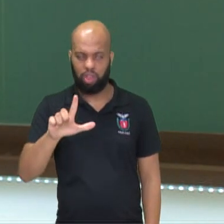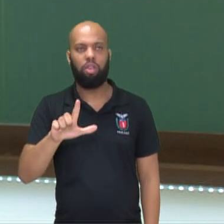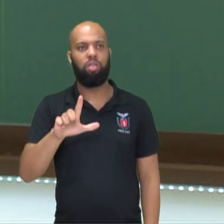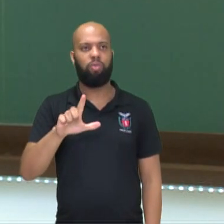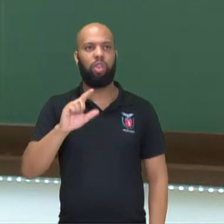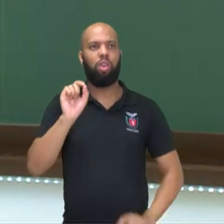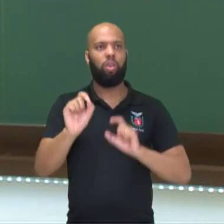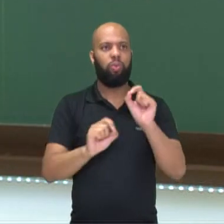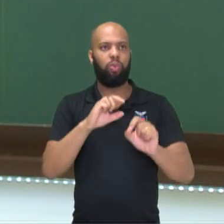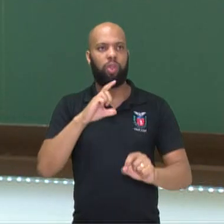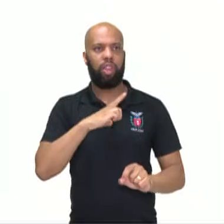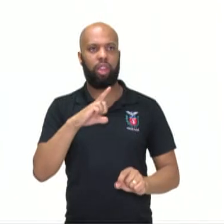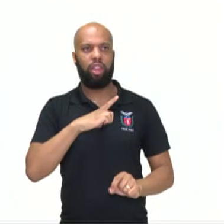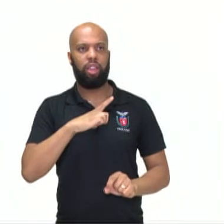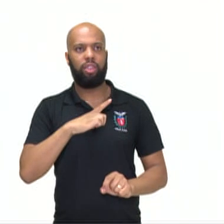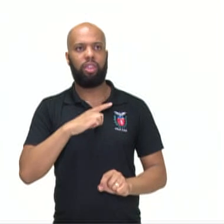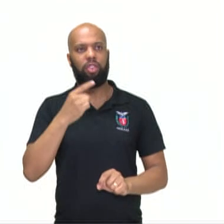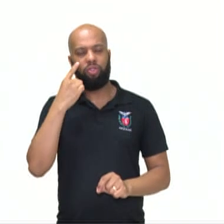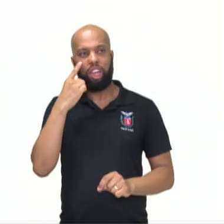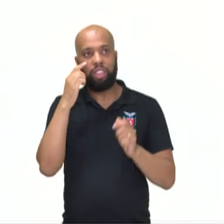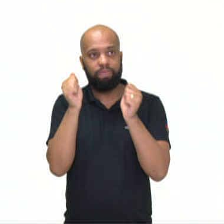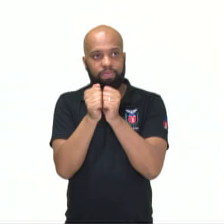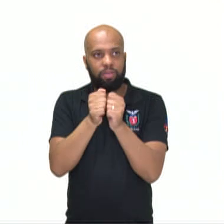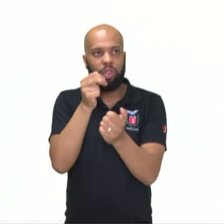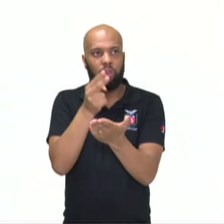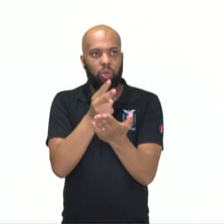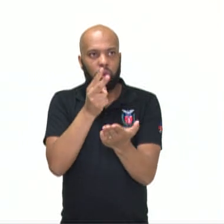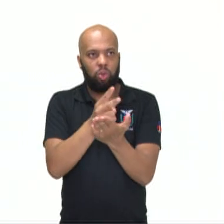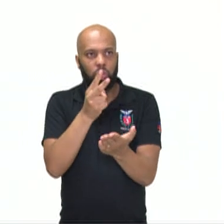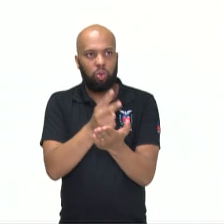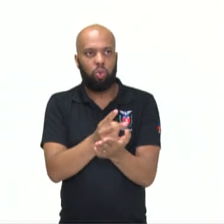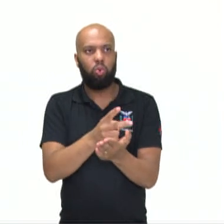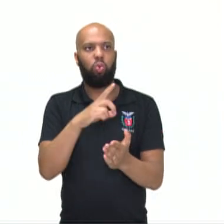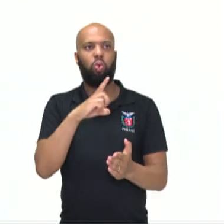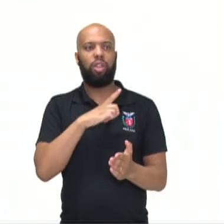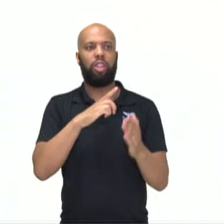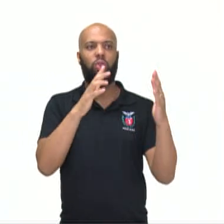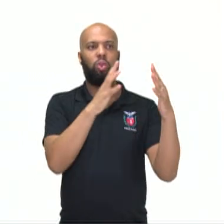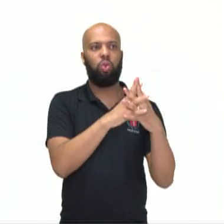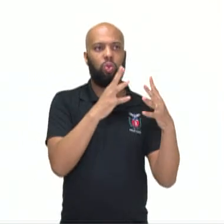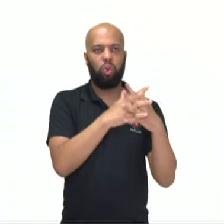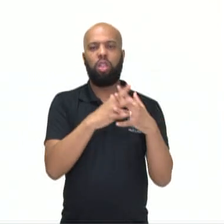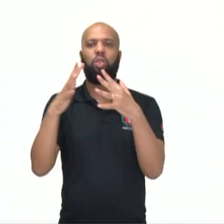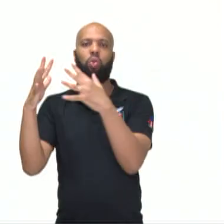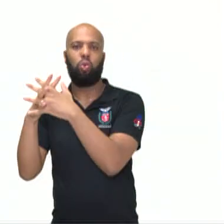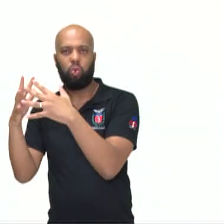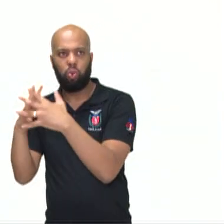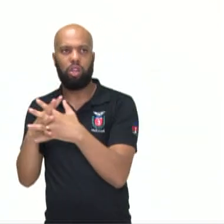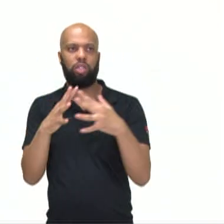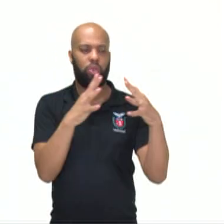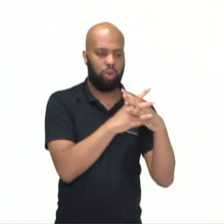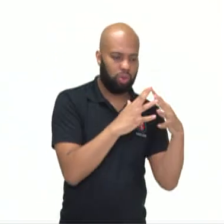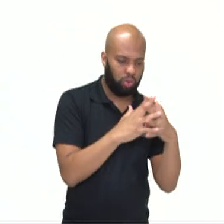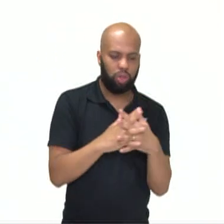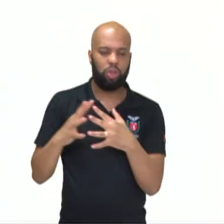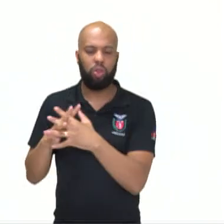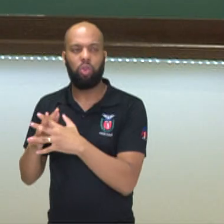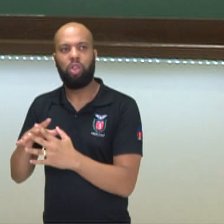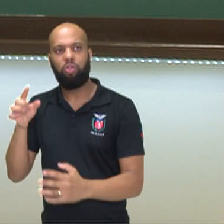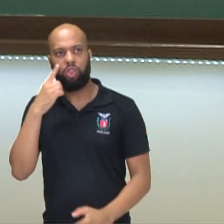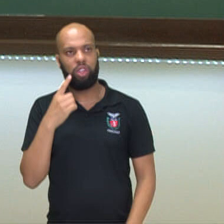hipermercado, intermunicipal, superpopulação. terminou em consoante, estão vendo aqui, consoante um